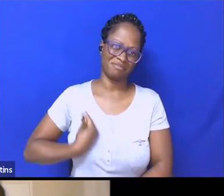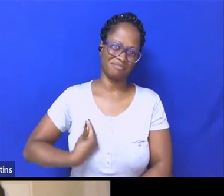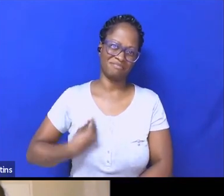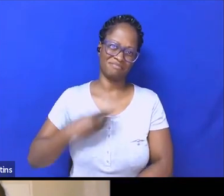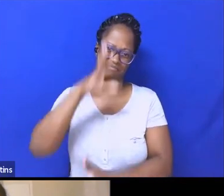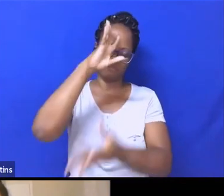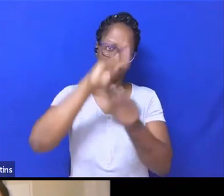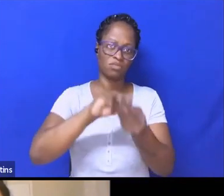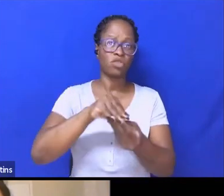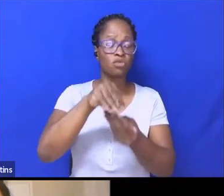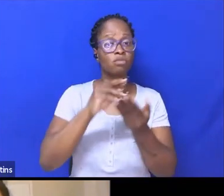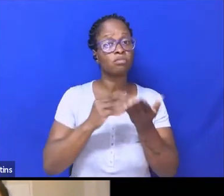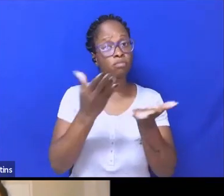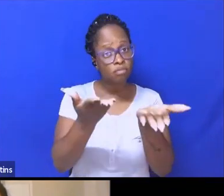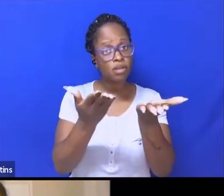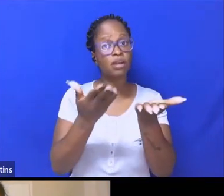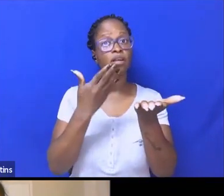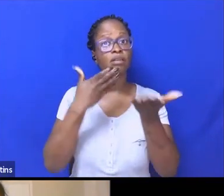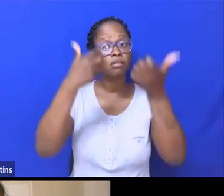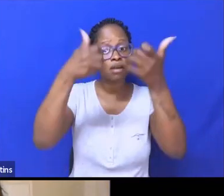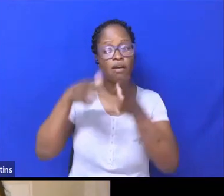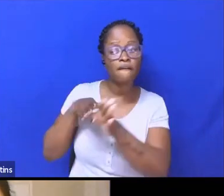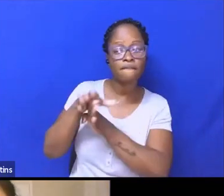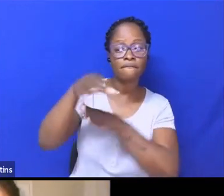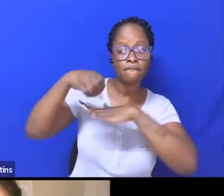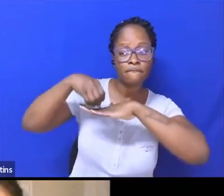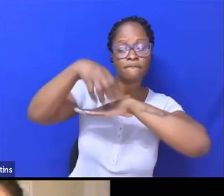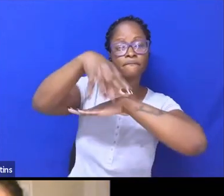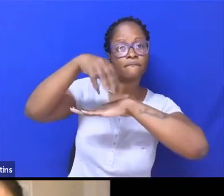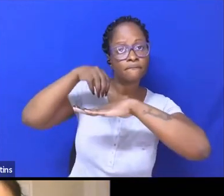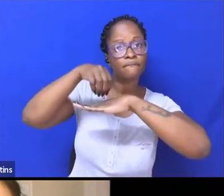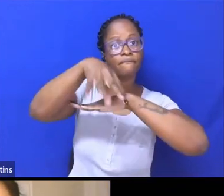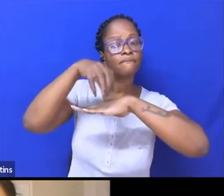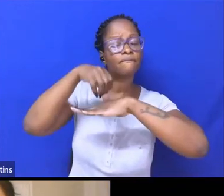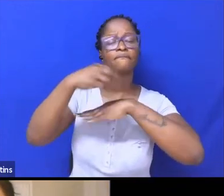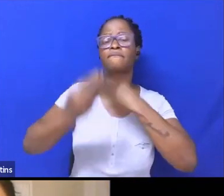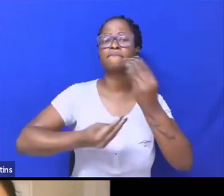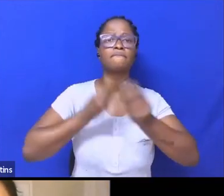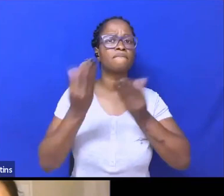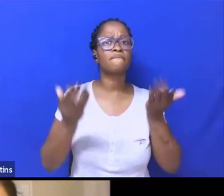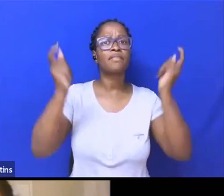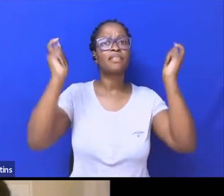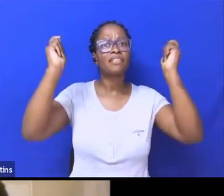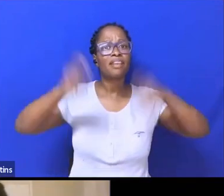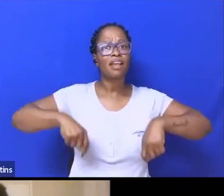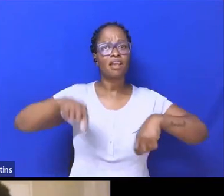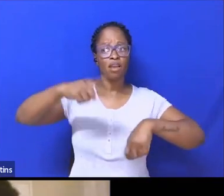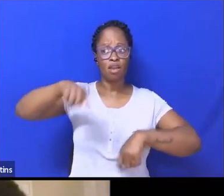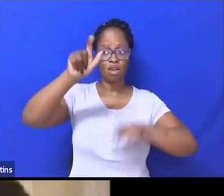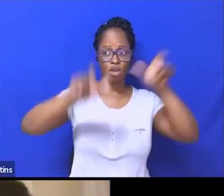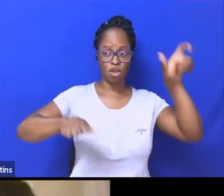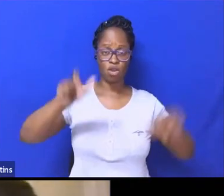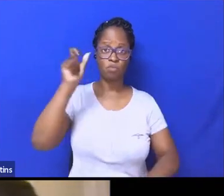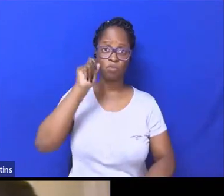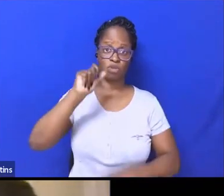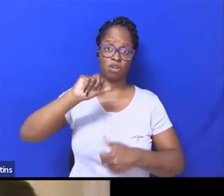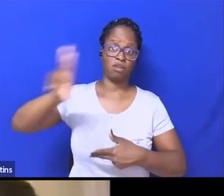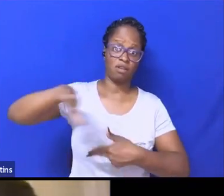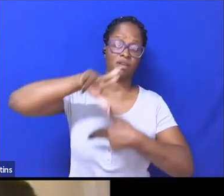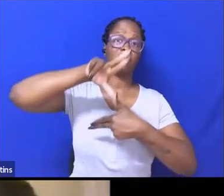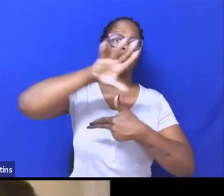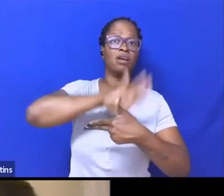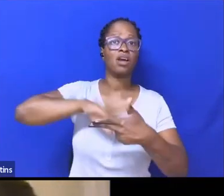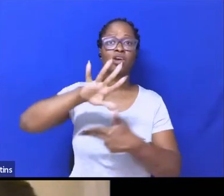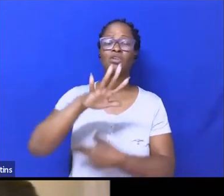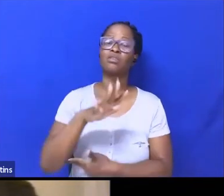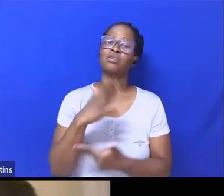a senhora também deixasse ali conselhos que conselhos a gente pode deixar para as mulheres latino-americanas para que elas não percam